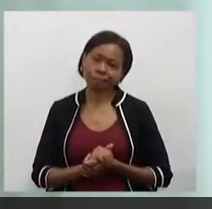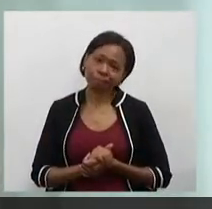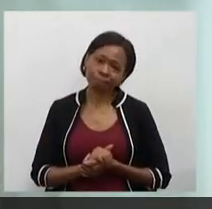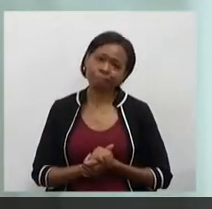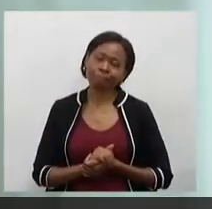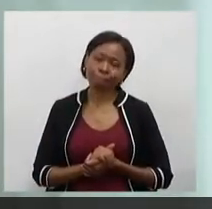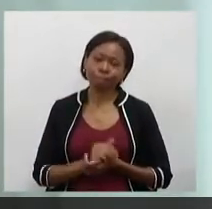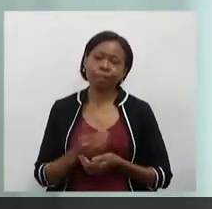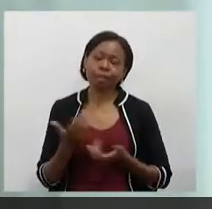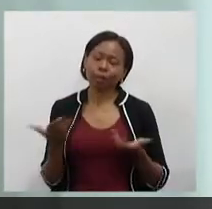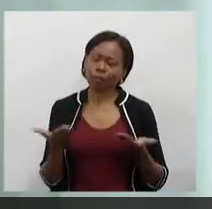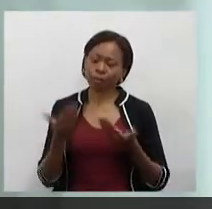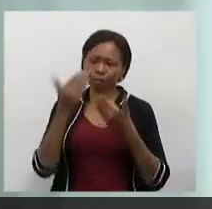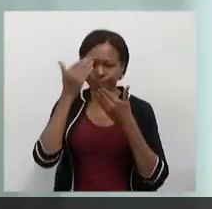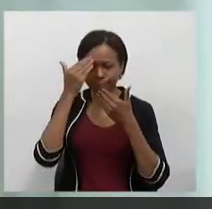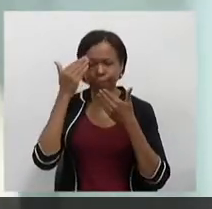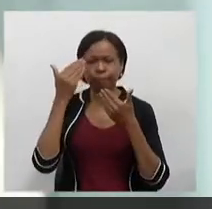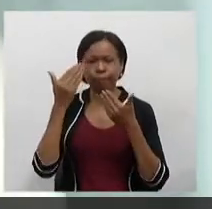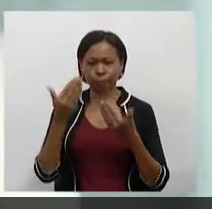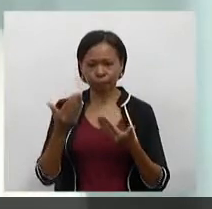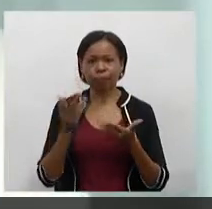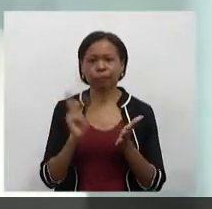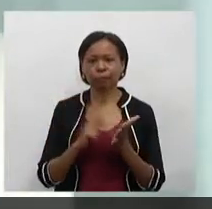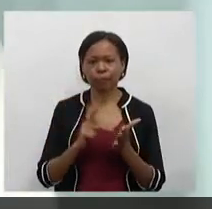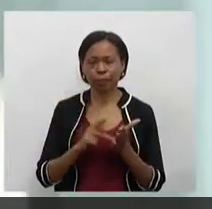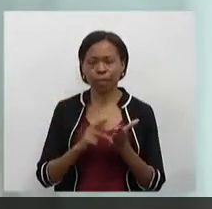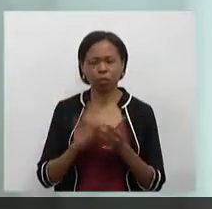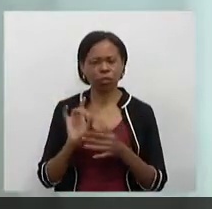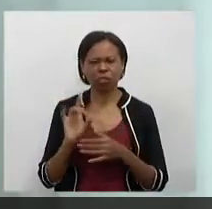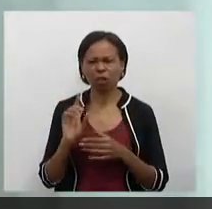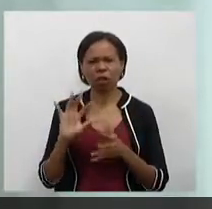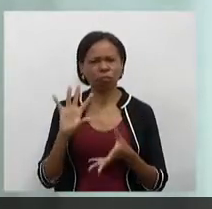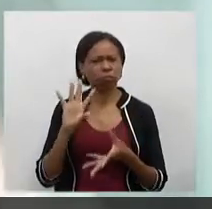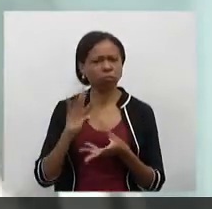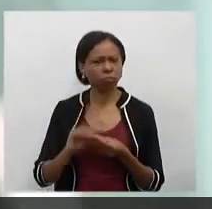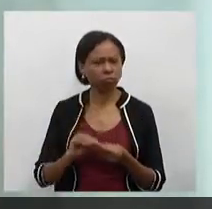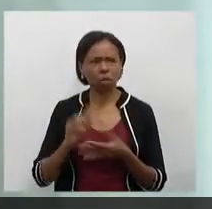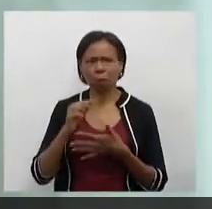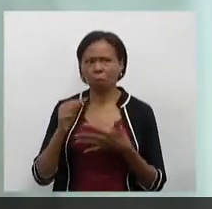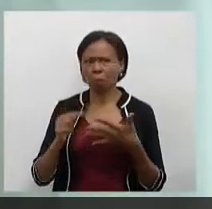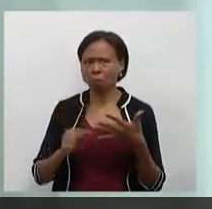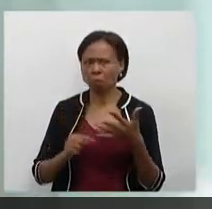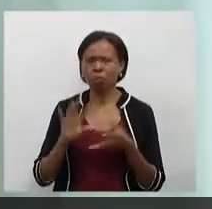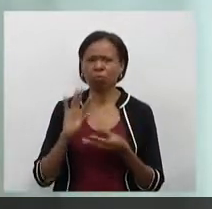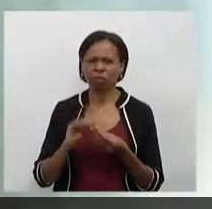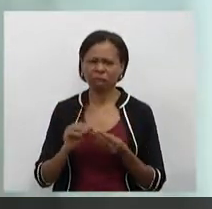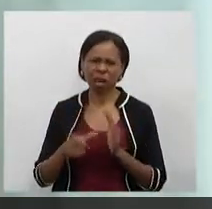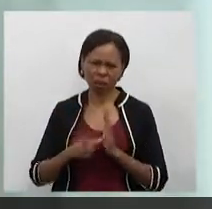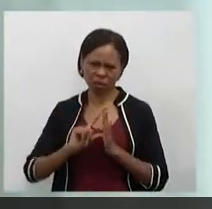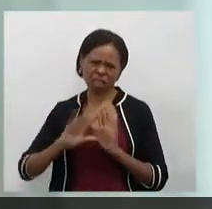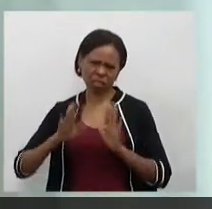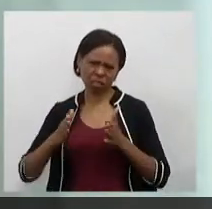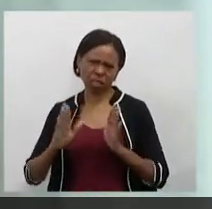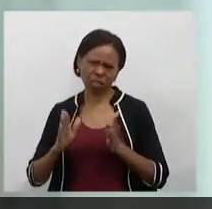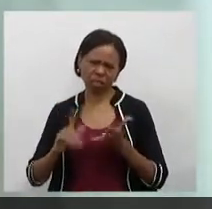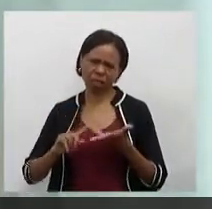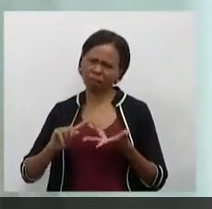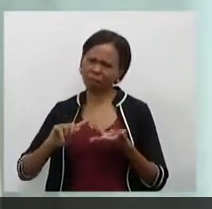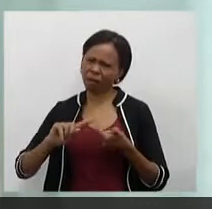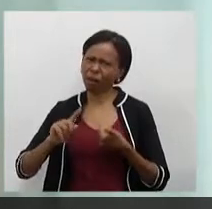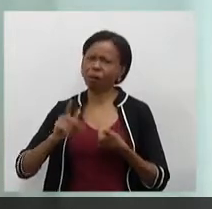eu desde já agradeço muito, só queria pontuar, finalizar, como já teve aqui várias pessoas de várias áreas, eu acho